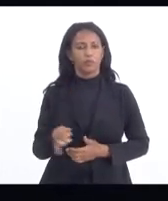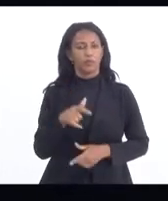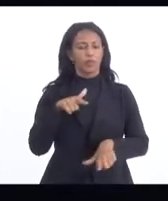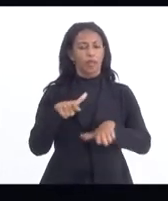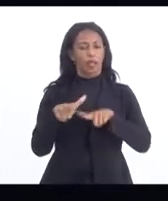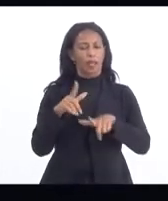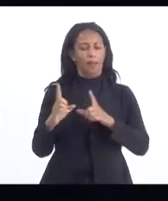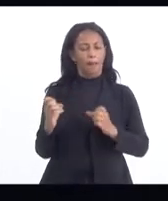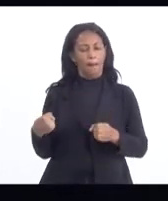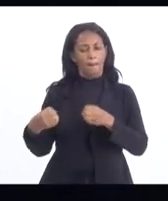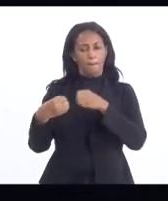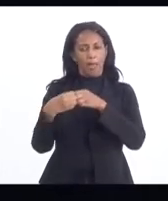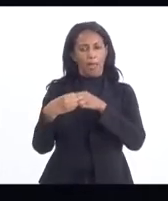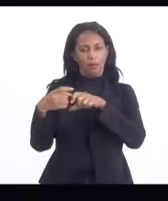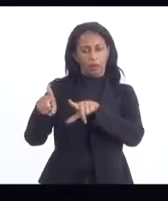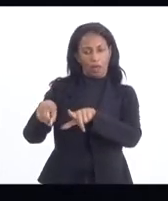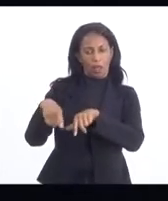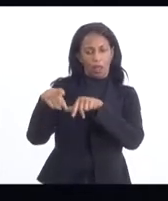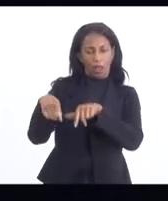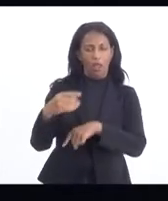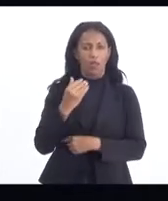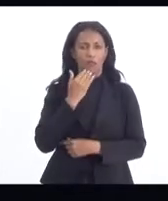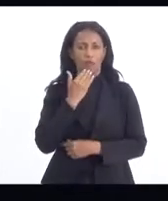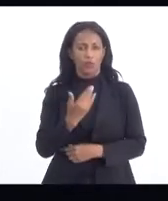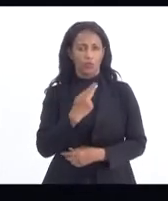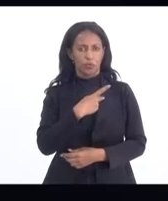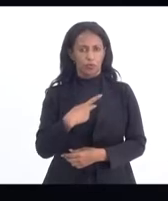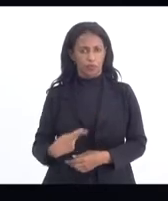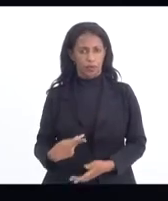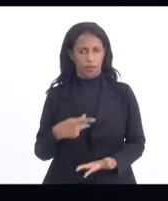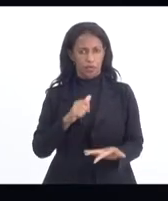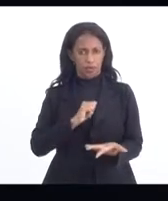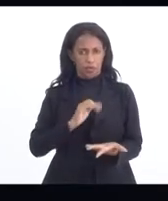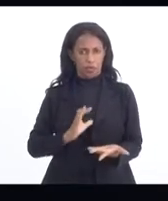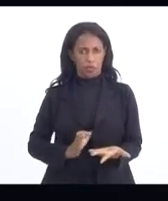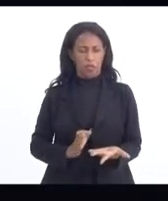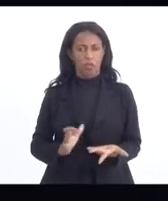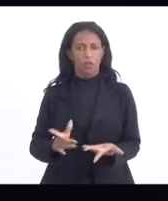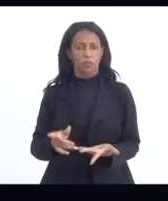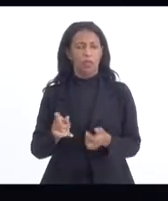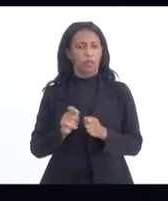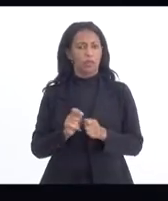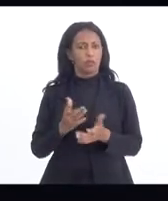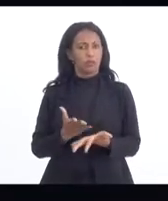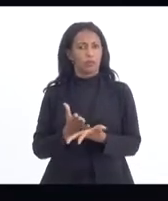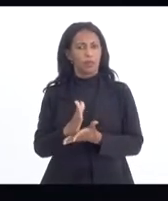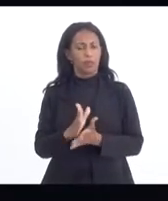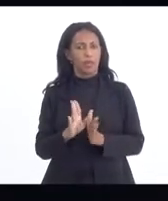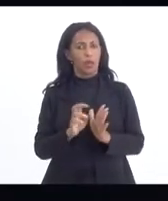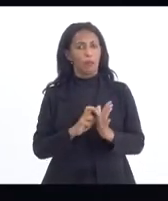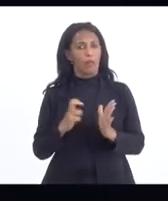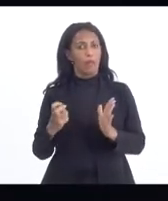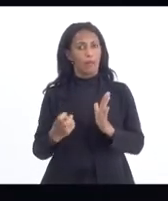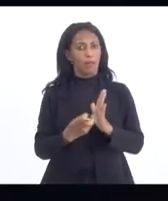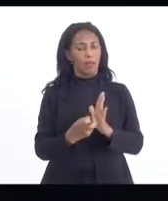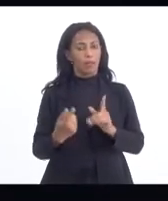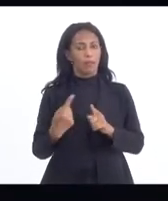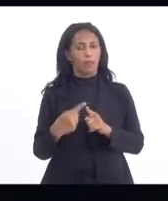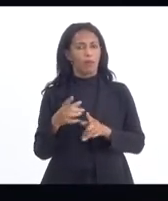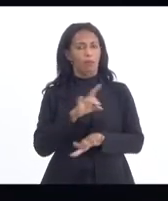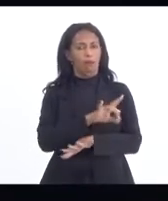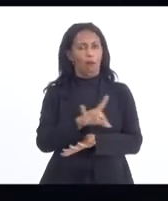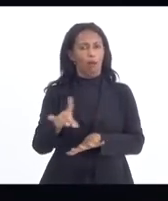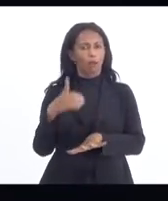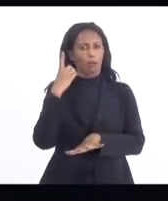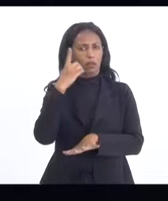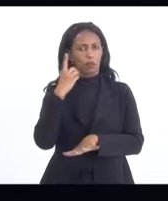de perto com a agricultura, eu fiz um pedido ao presidente André Ciliano para que se fosse aprovada uma emenda, porque cada deputado tem